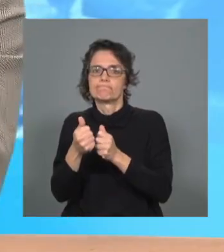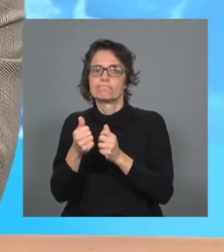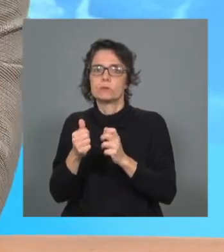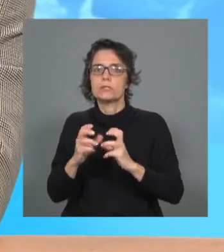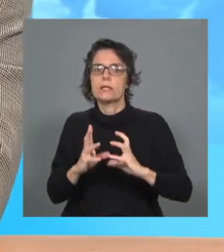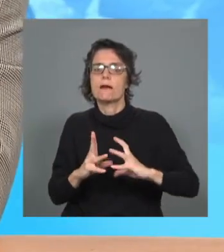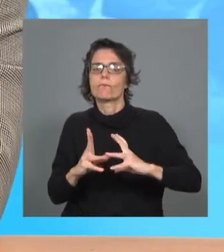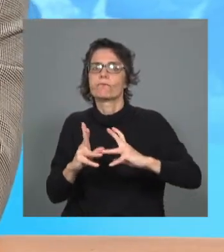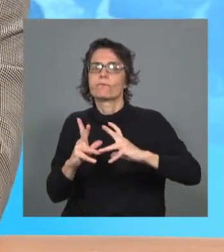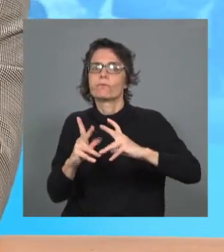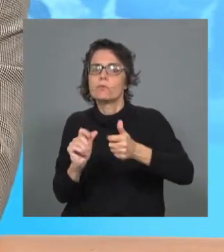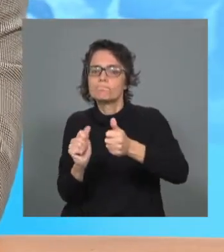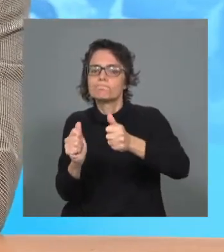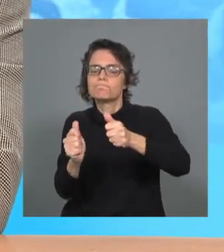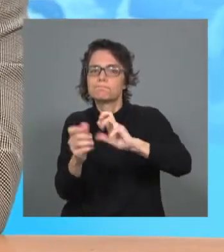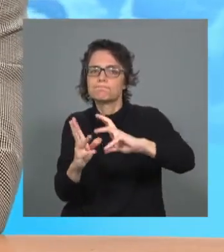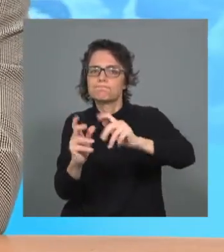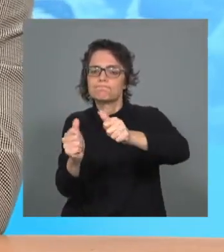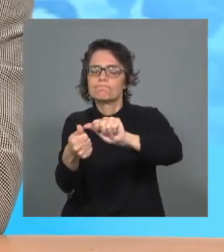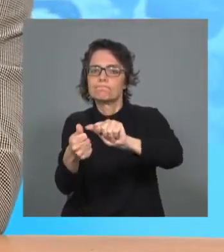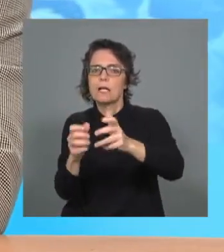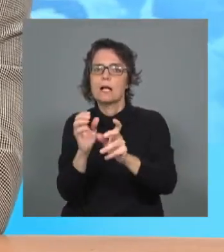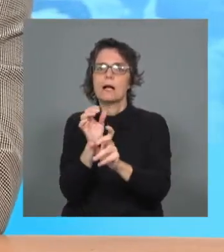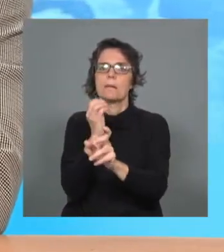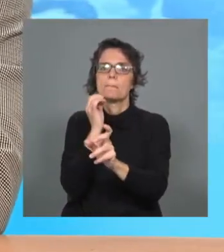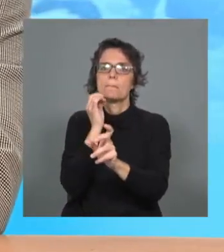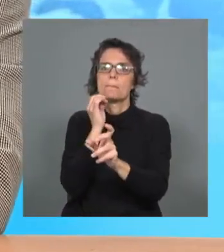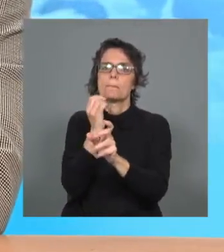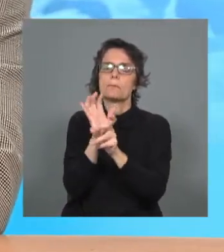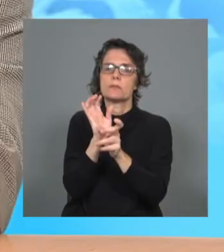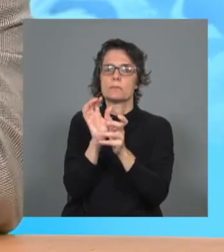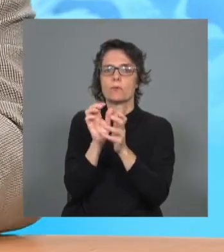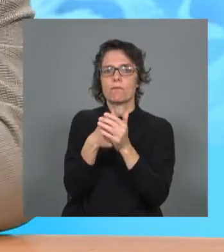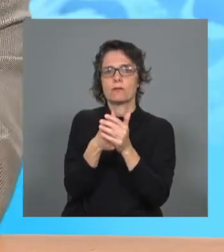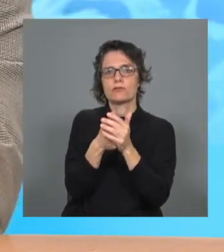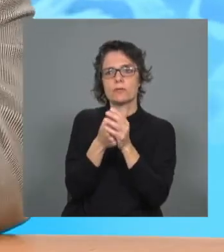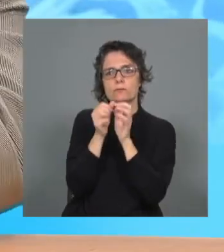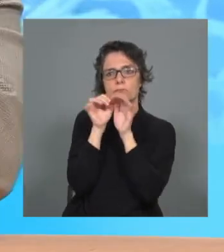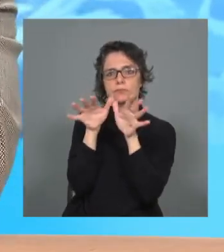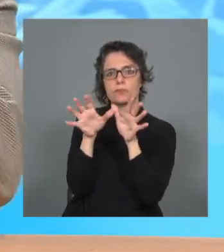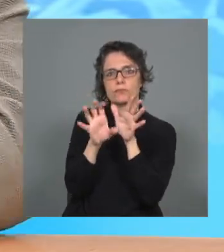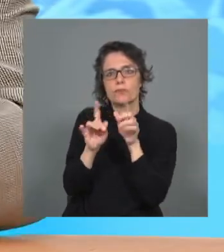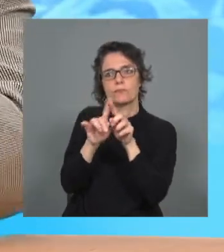de novos moradas, uma coisa muito evangélica, novas moradas, onde todos possam